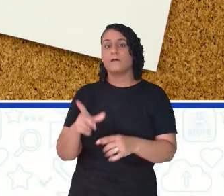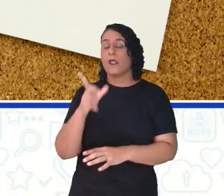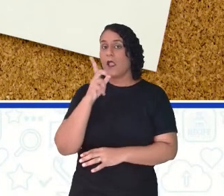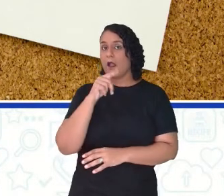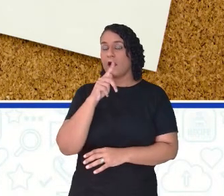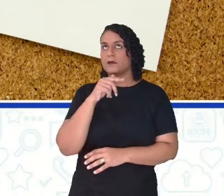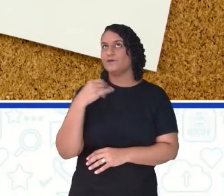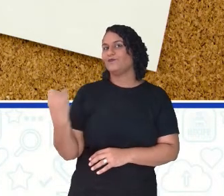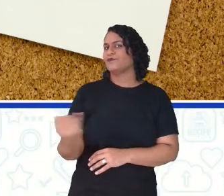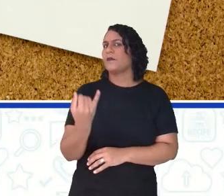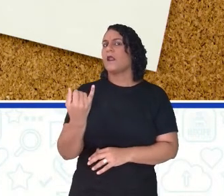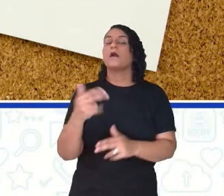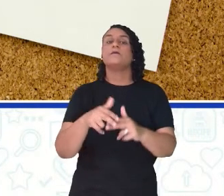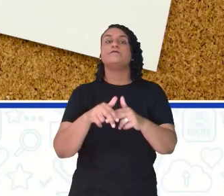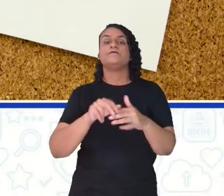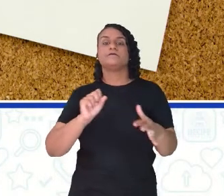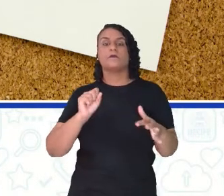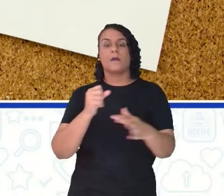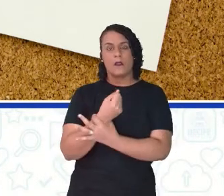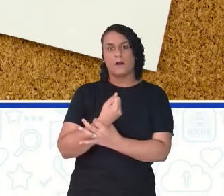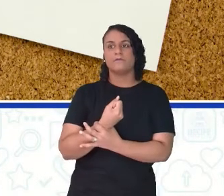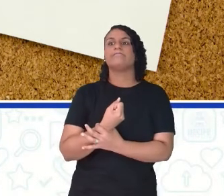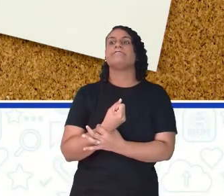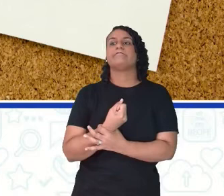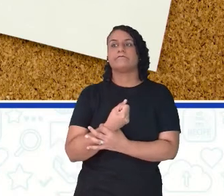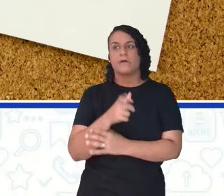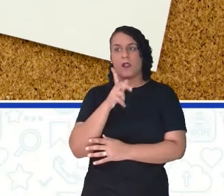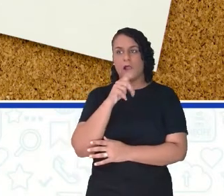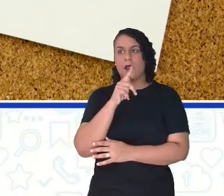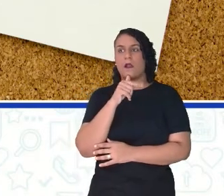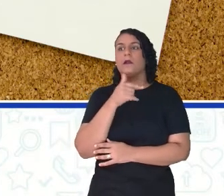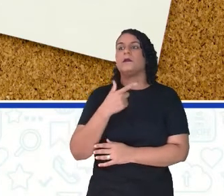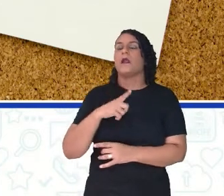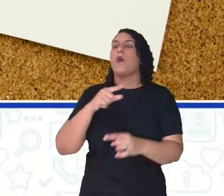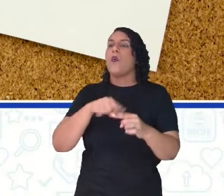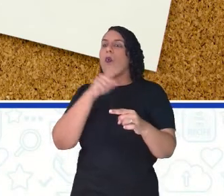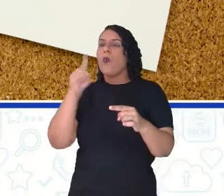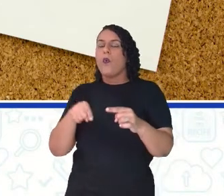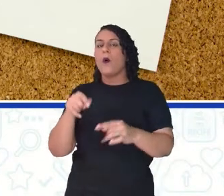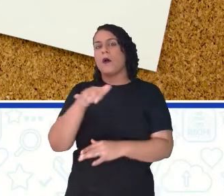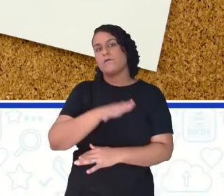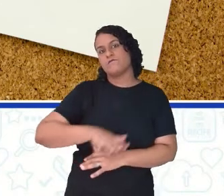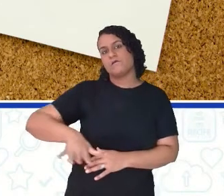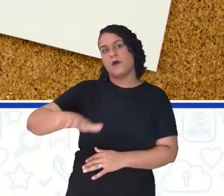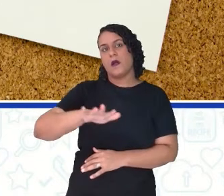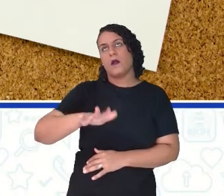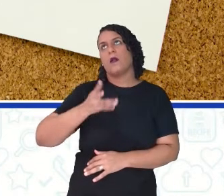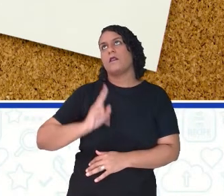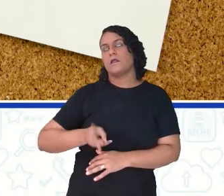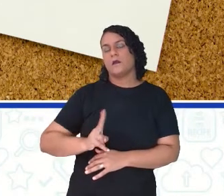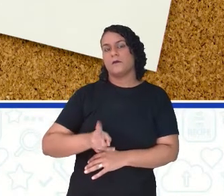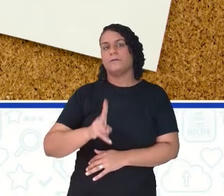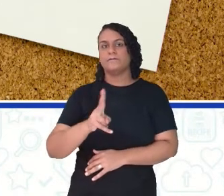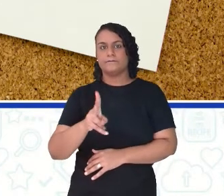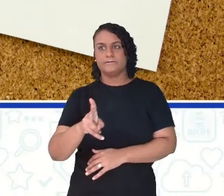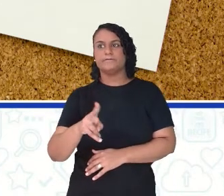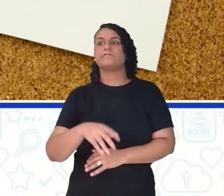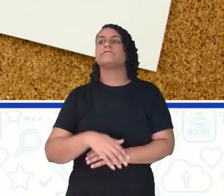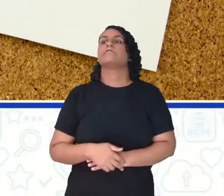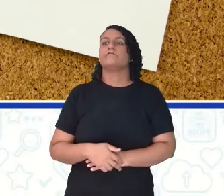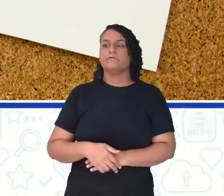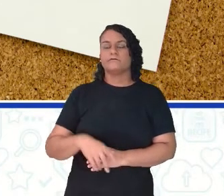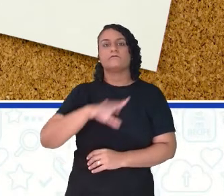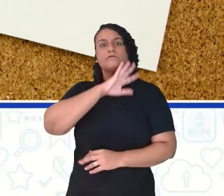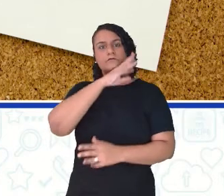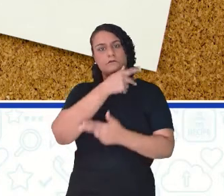importante porque garante que essa substância circule constantemente pelo ambiente, passando pelos organismos